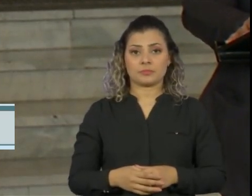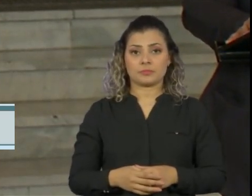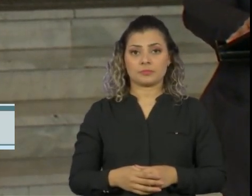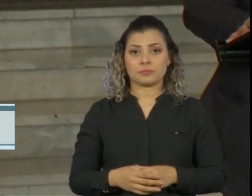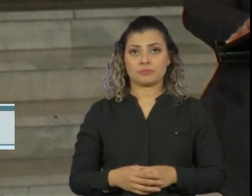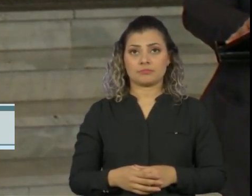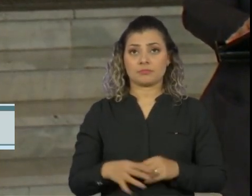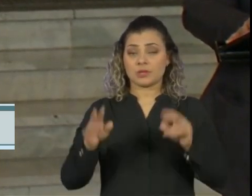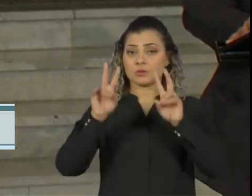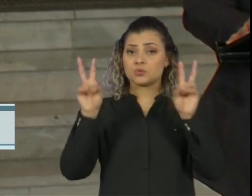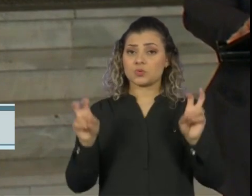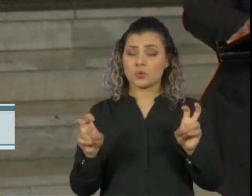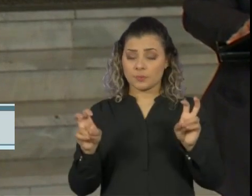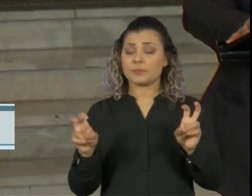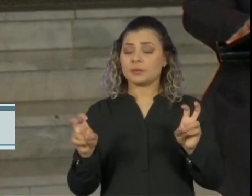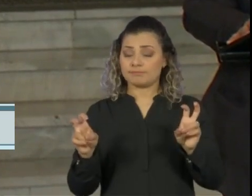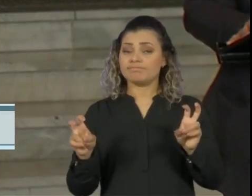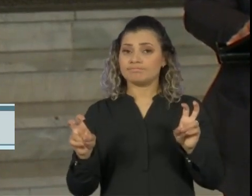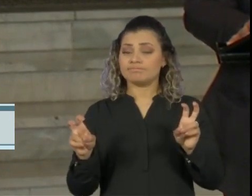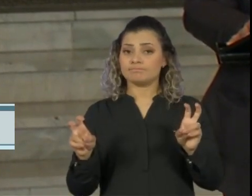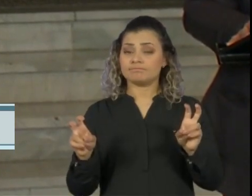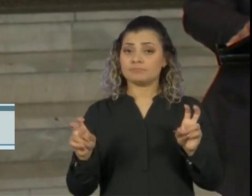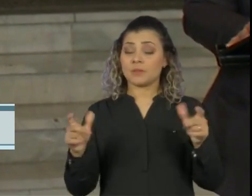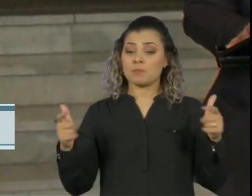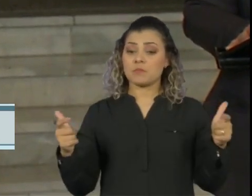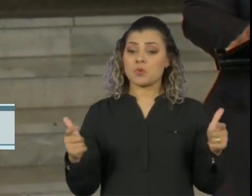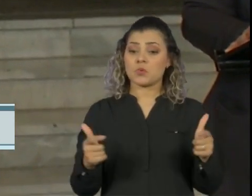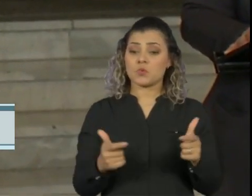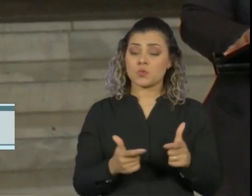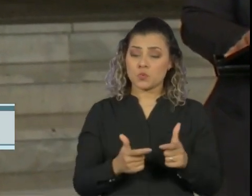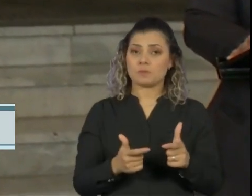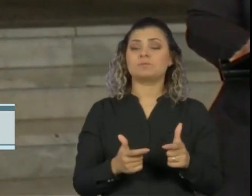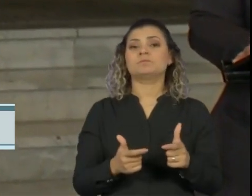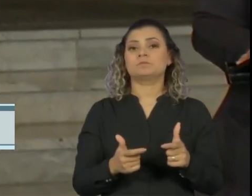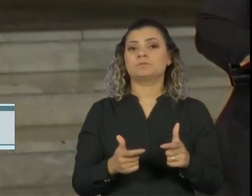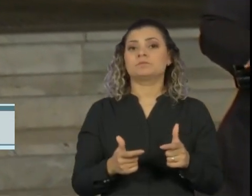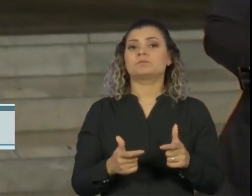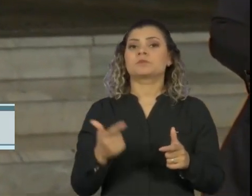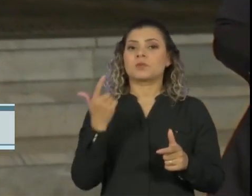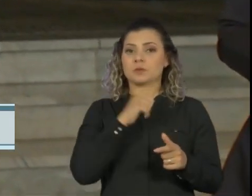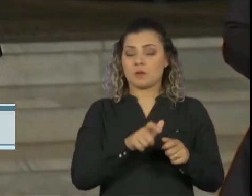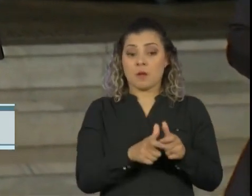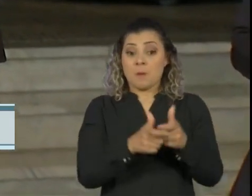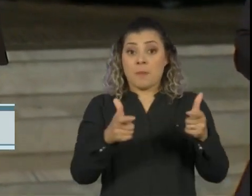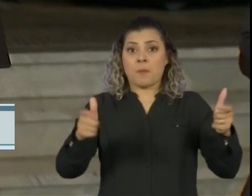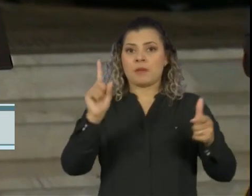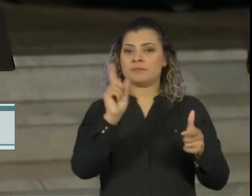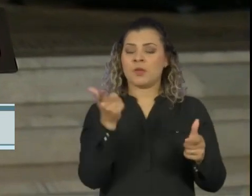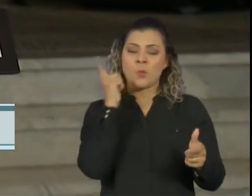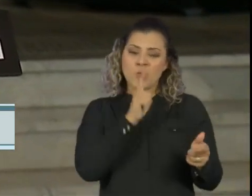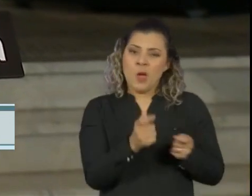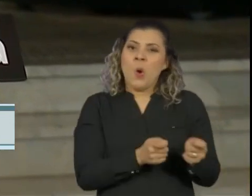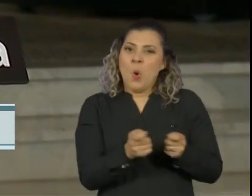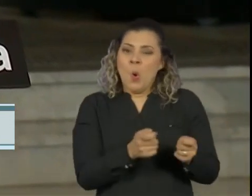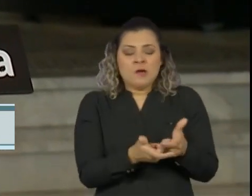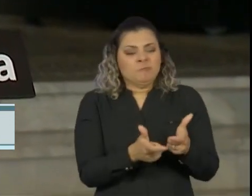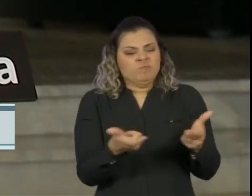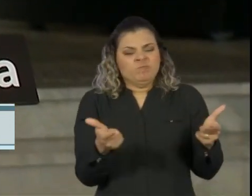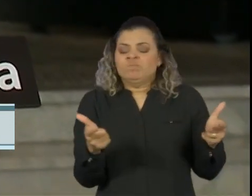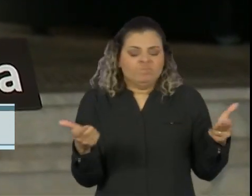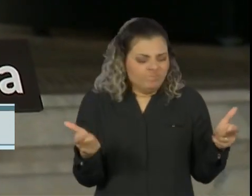em relação à diminuição de casos, ou pelo menos a redução na velocidade de crescimento dos casos e dos óbitos na